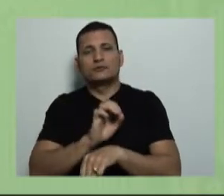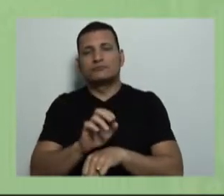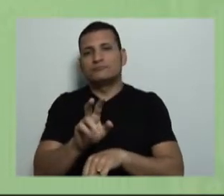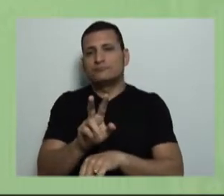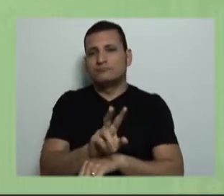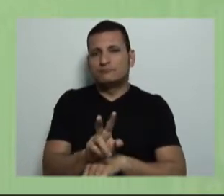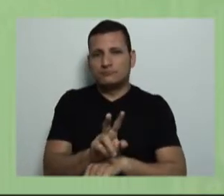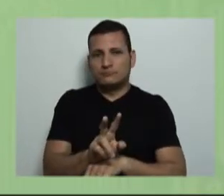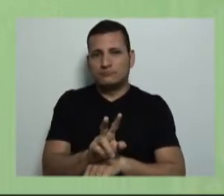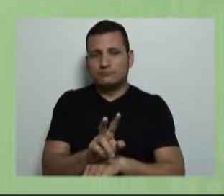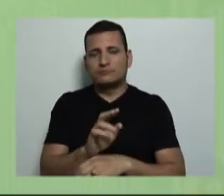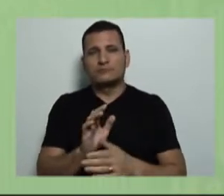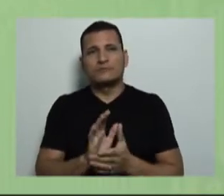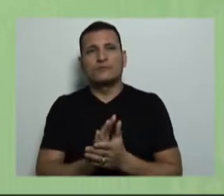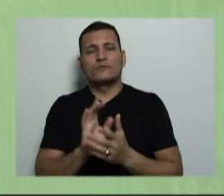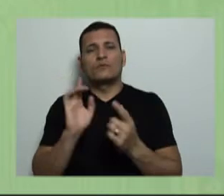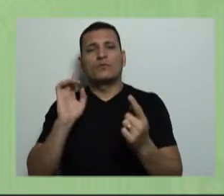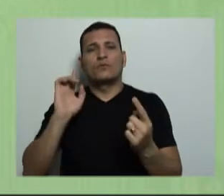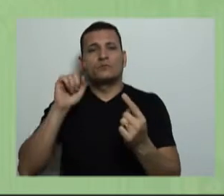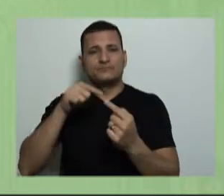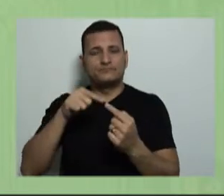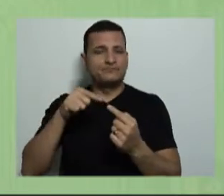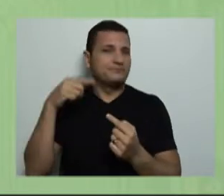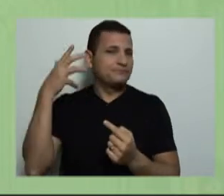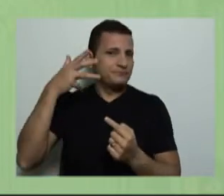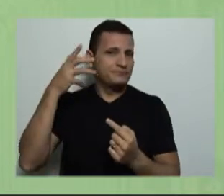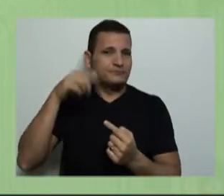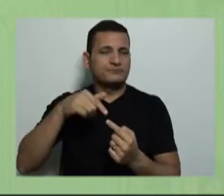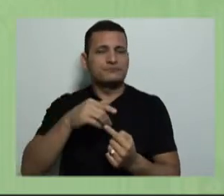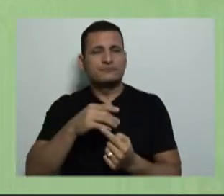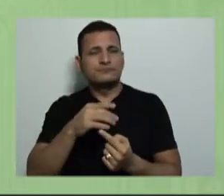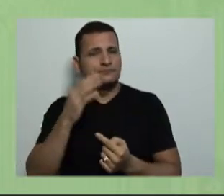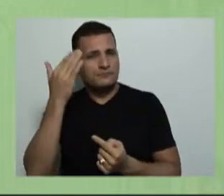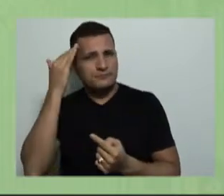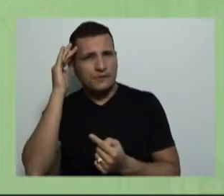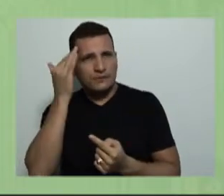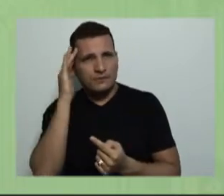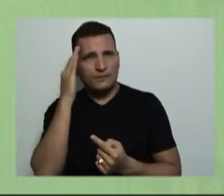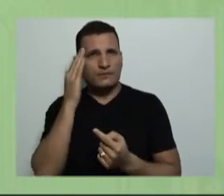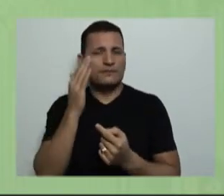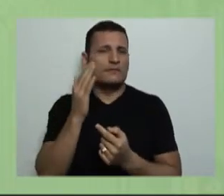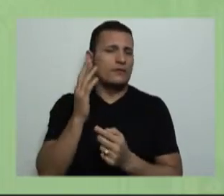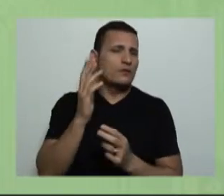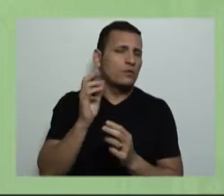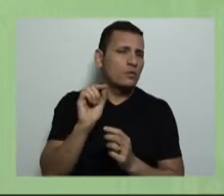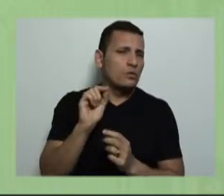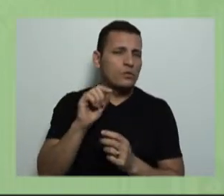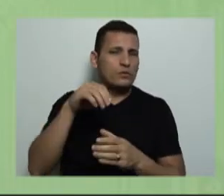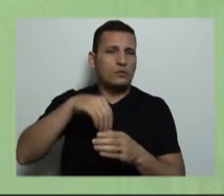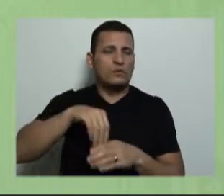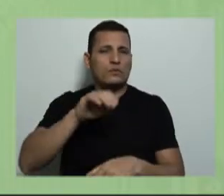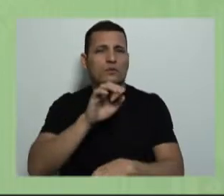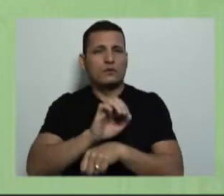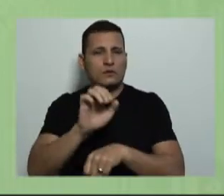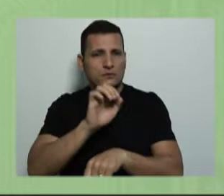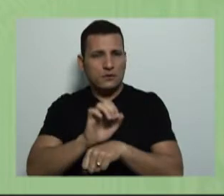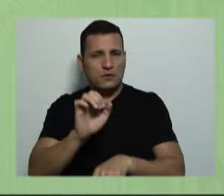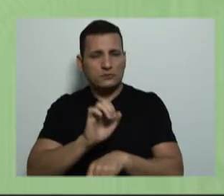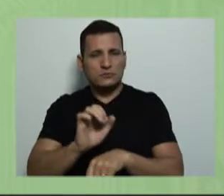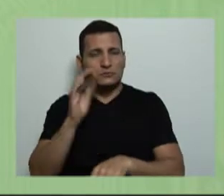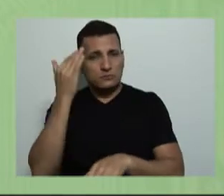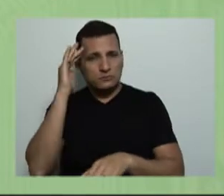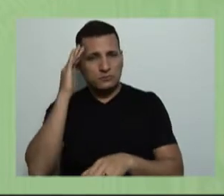Objetivos da palestra: compreender a definição e os demais atributos do estágio supervisionado e entender o procedimento